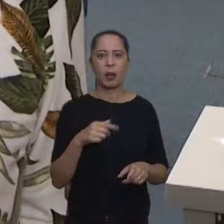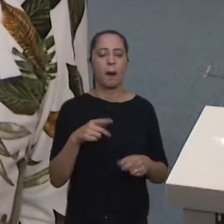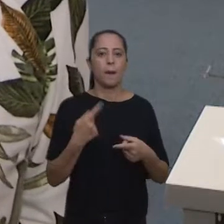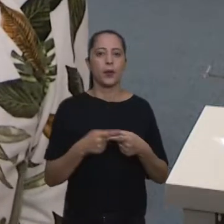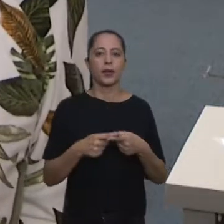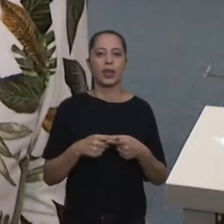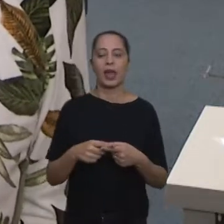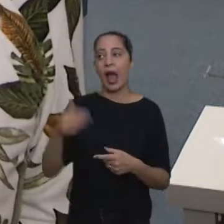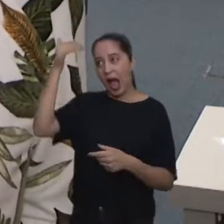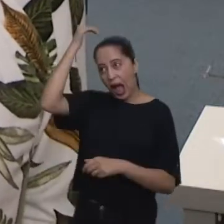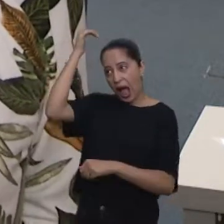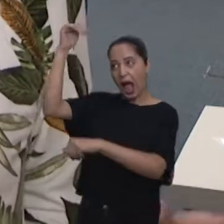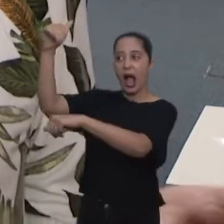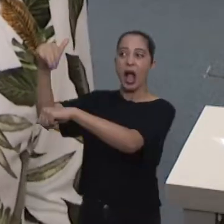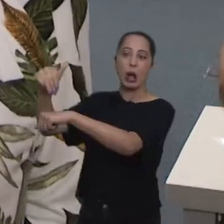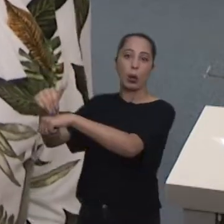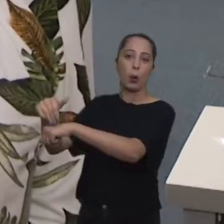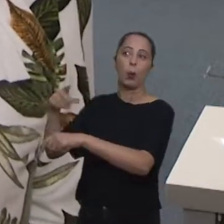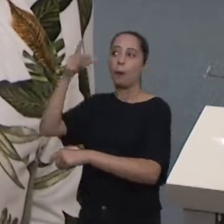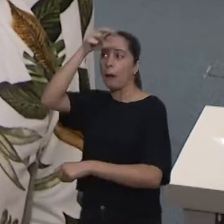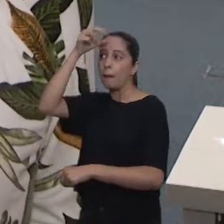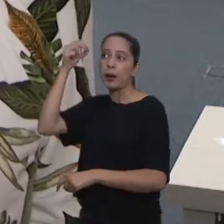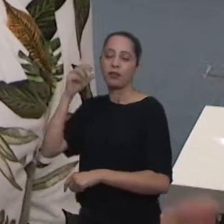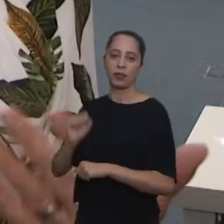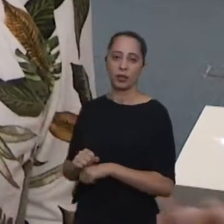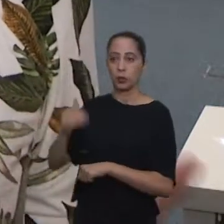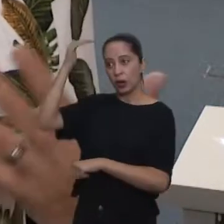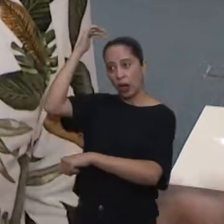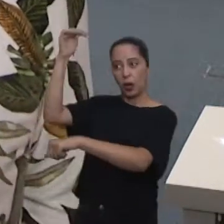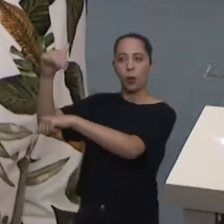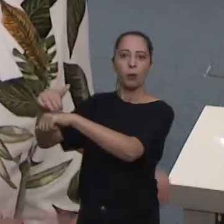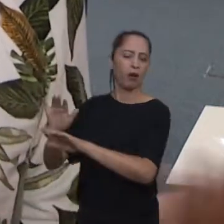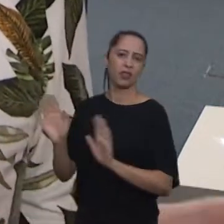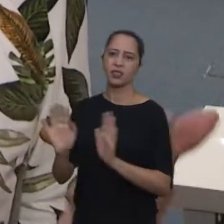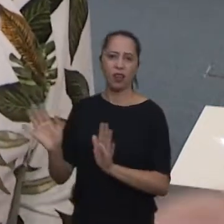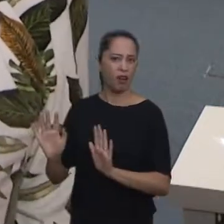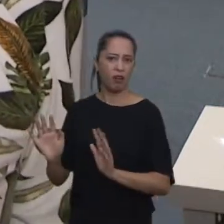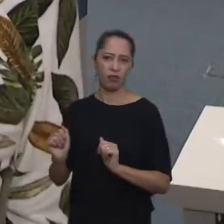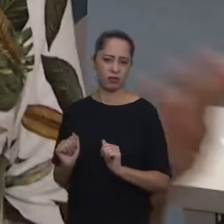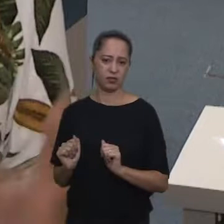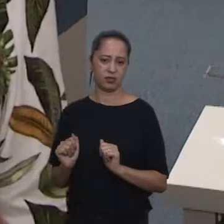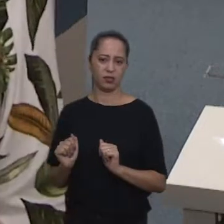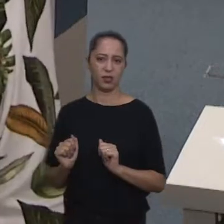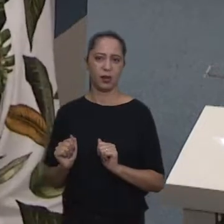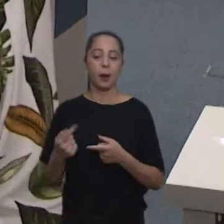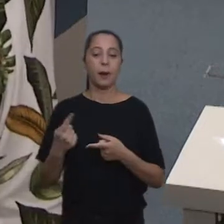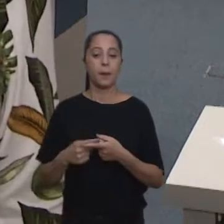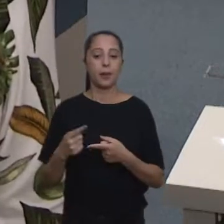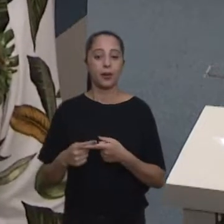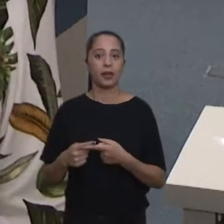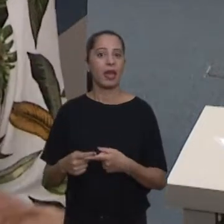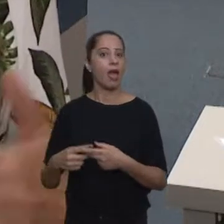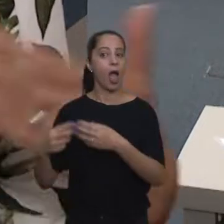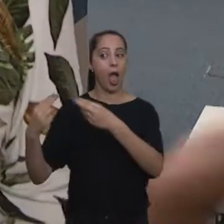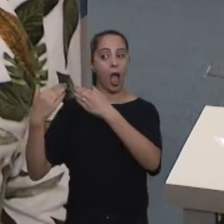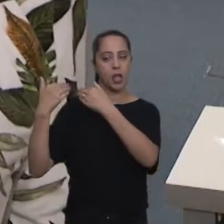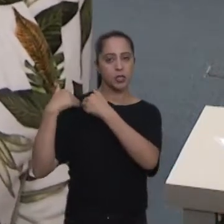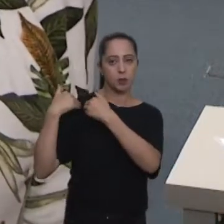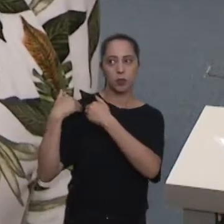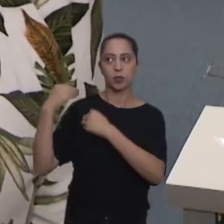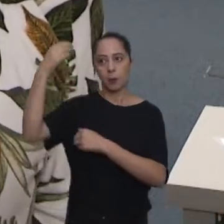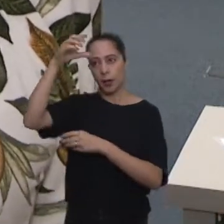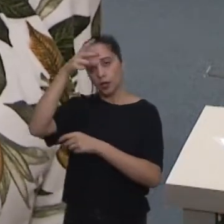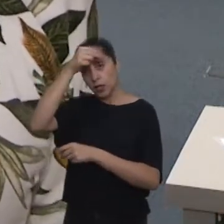ficar responsabilizando sempre os órgãos públicos, que esse discurso já não cabe nem para os órgãos públicos com